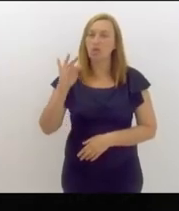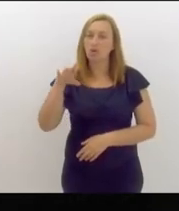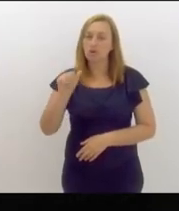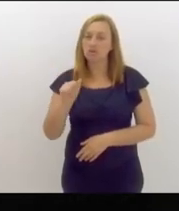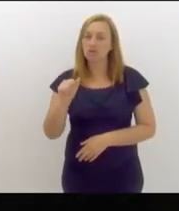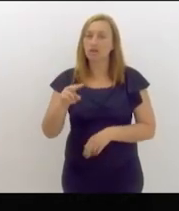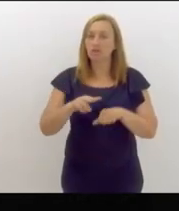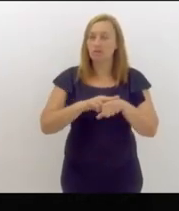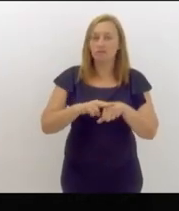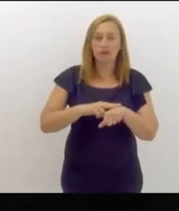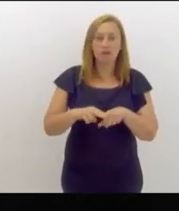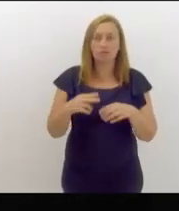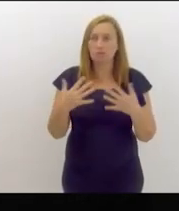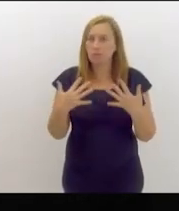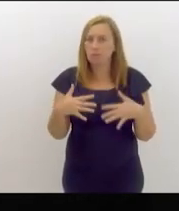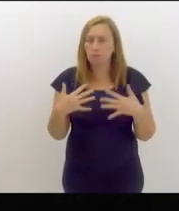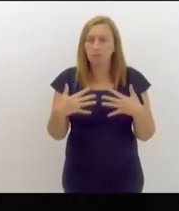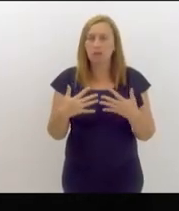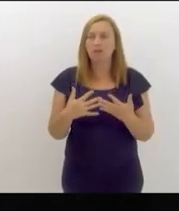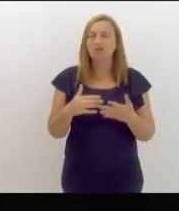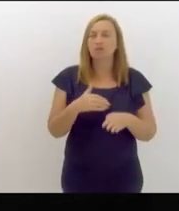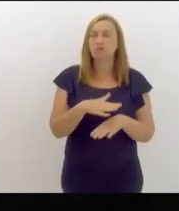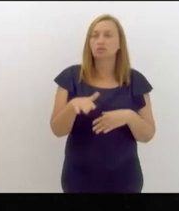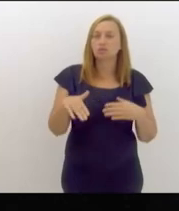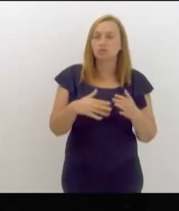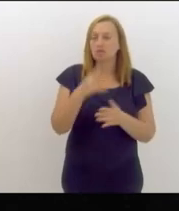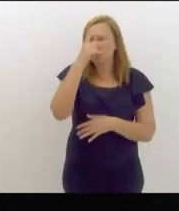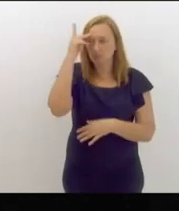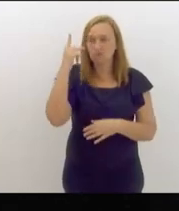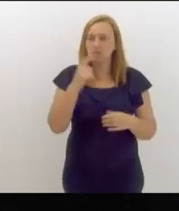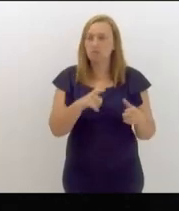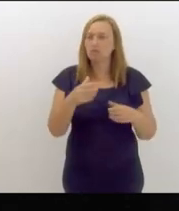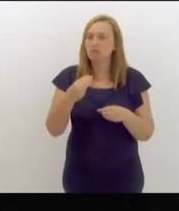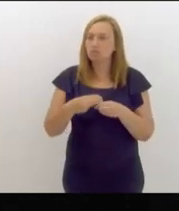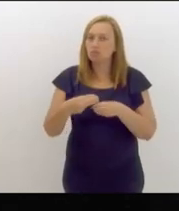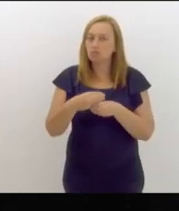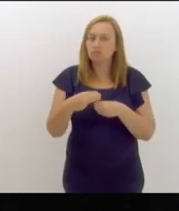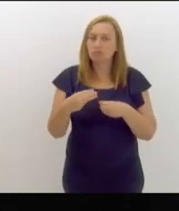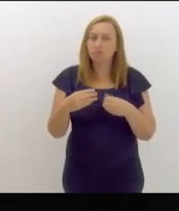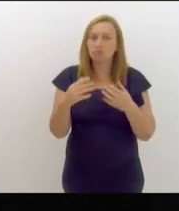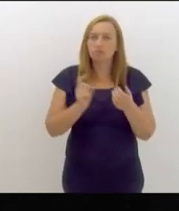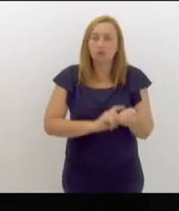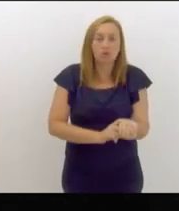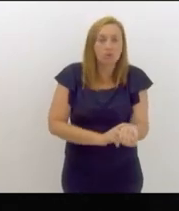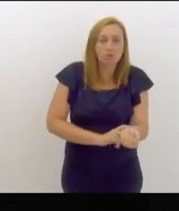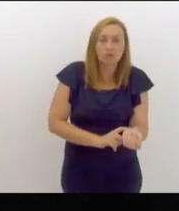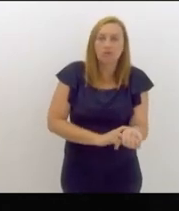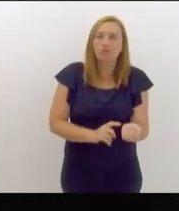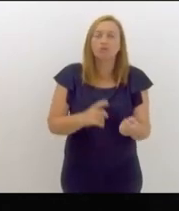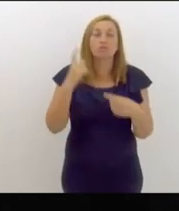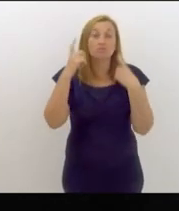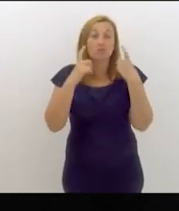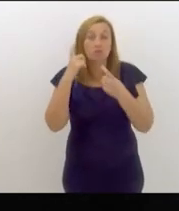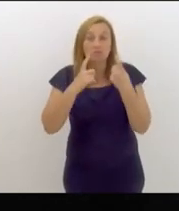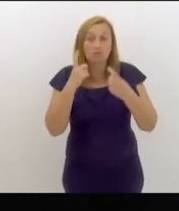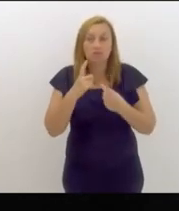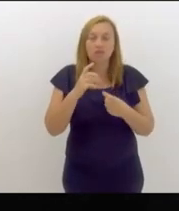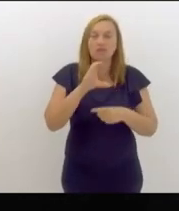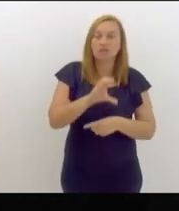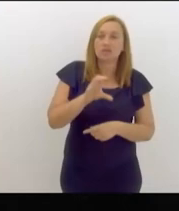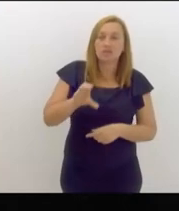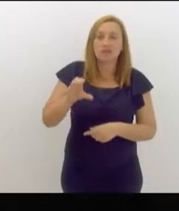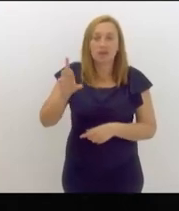desespero a população dessas desses municípios em completo desespero exatamente pelo fato da